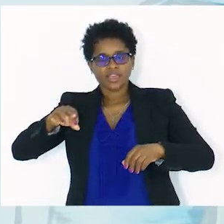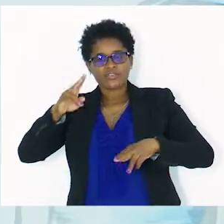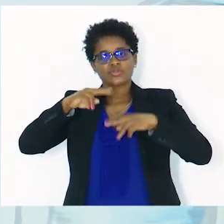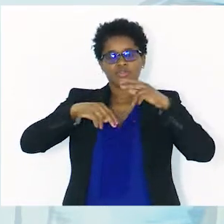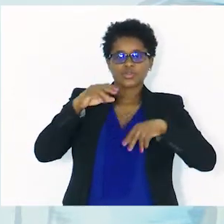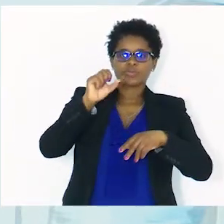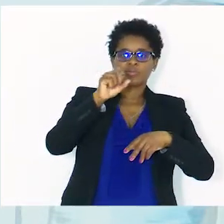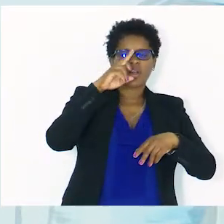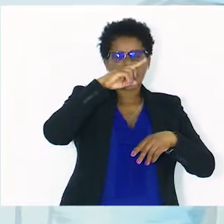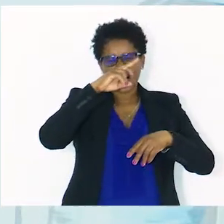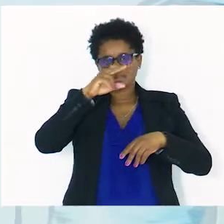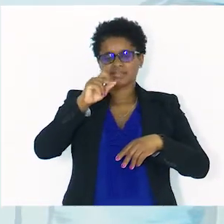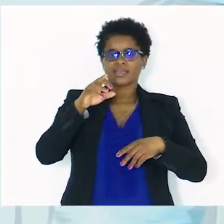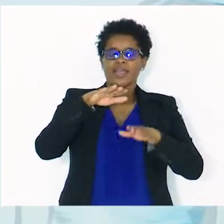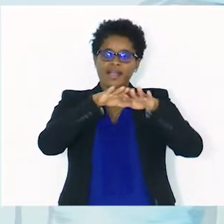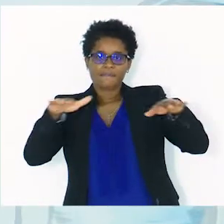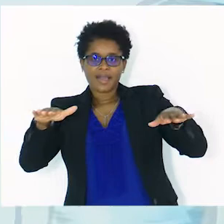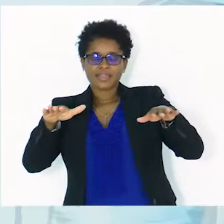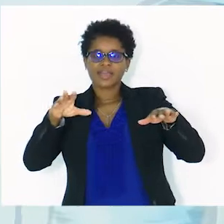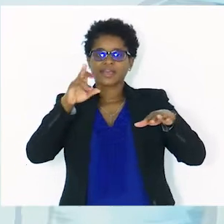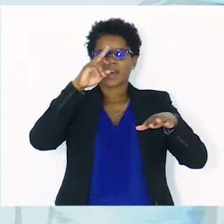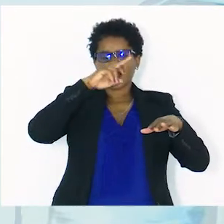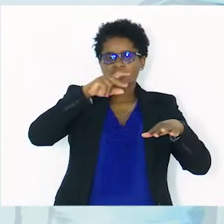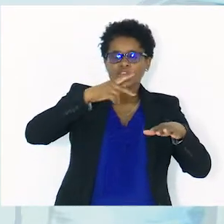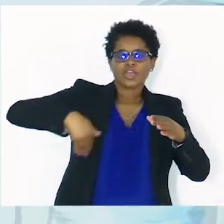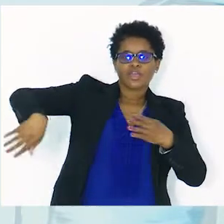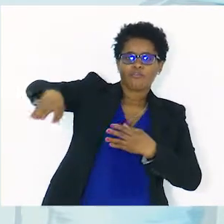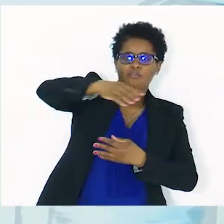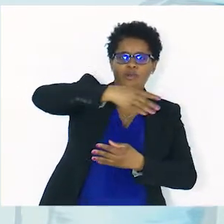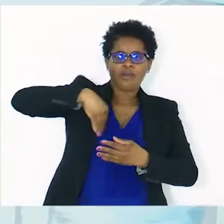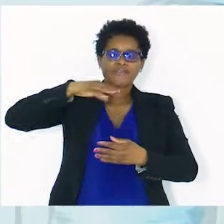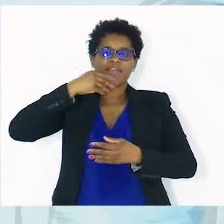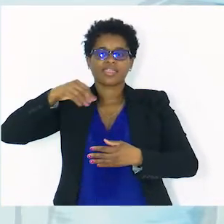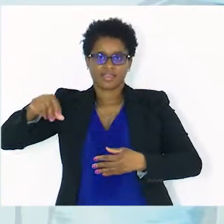por gases, ou seja, é a camada gasosa que envolve a Terra.